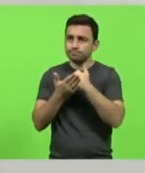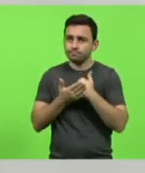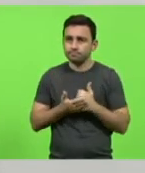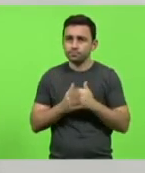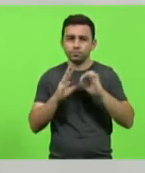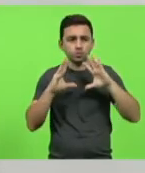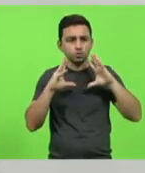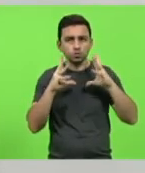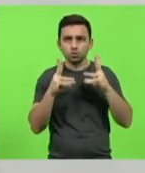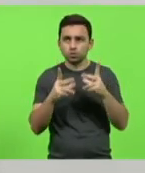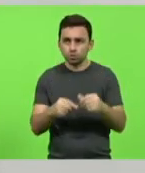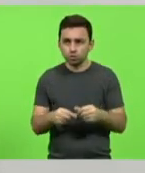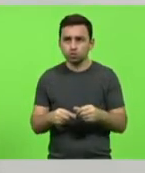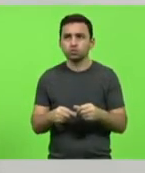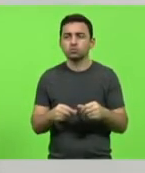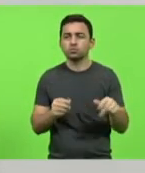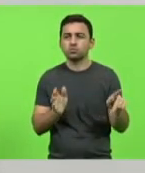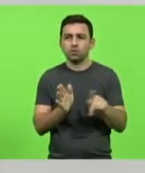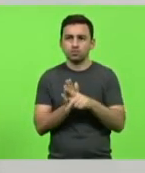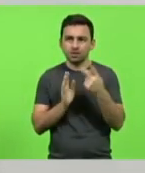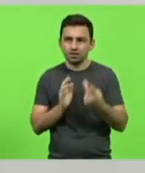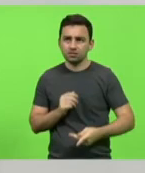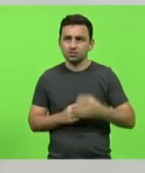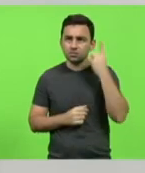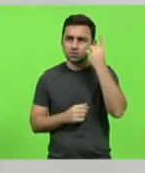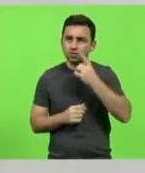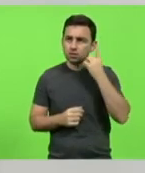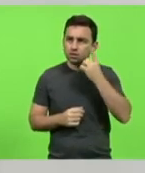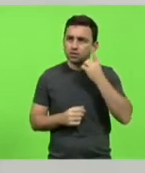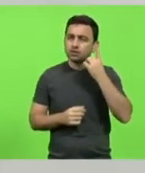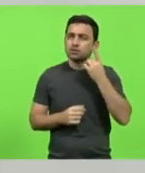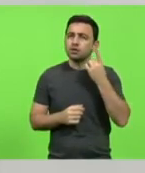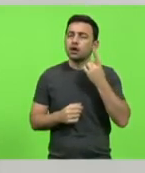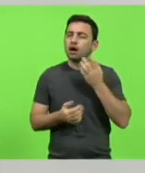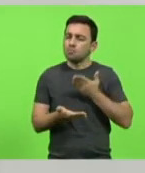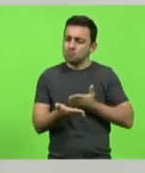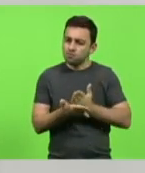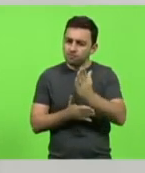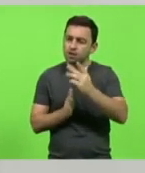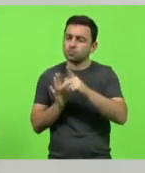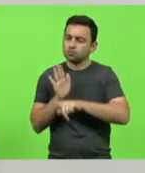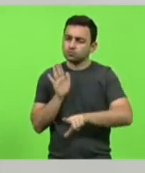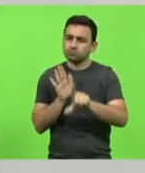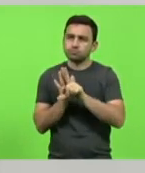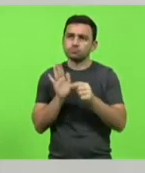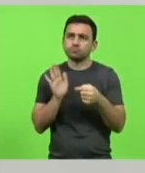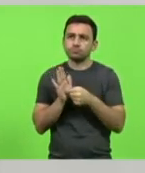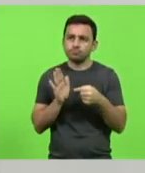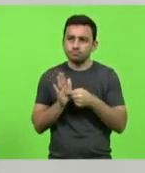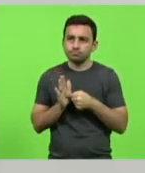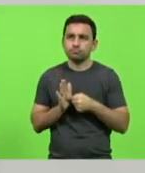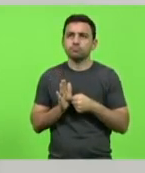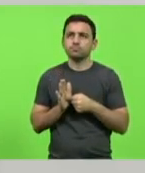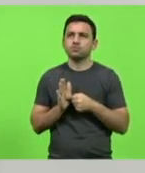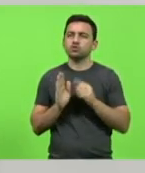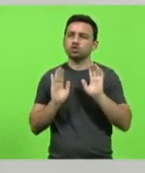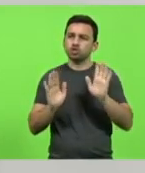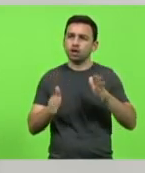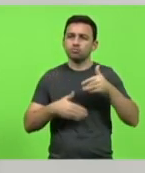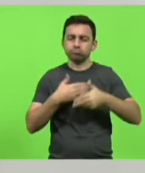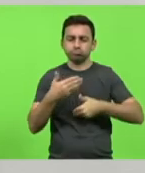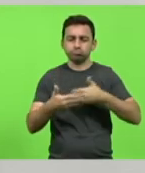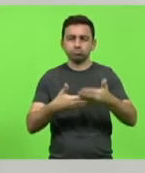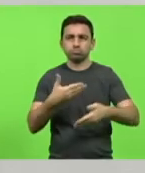desta casa para a aprovação deste importante projeto de lei que, nesse momento, já está tramitando aqui